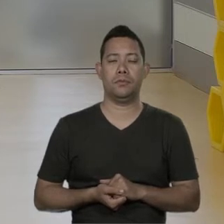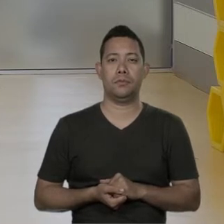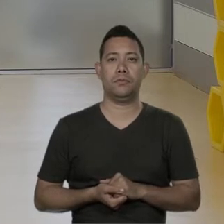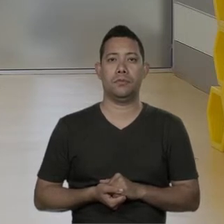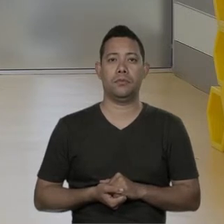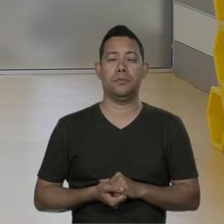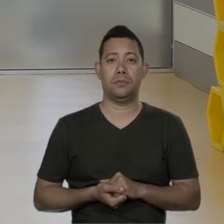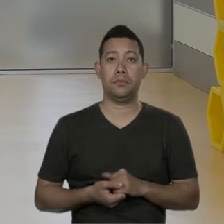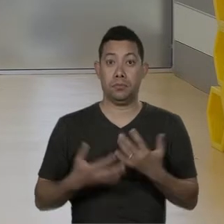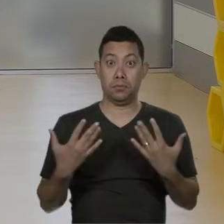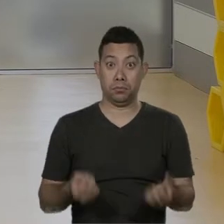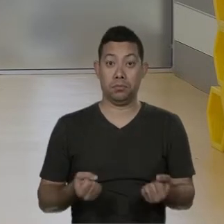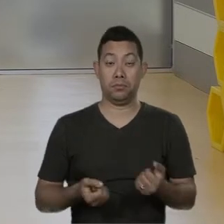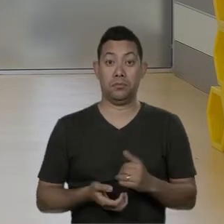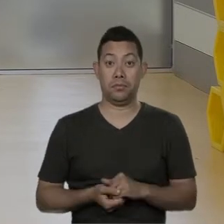É isso, galera, vem.